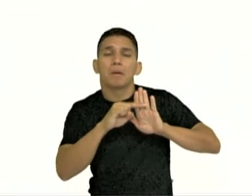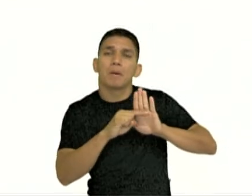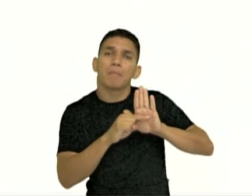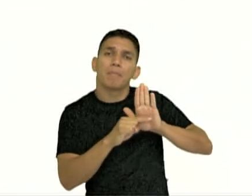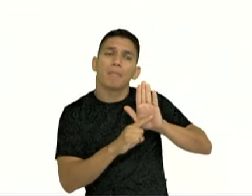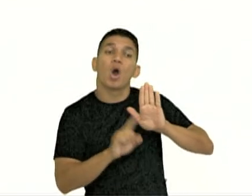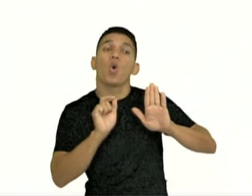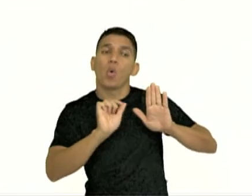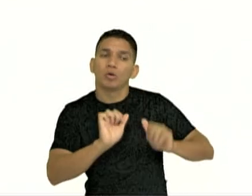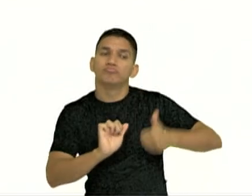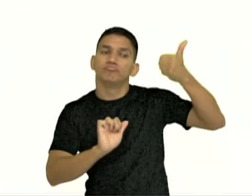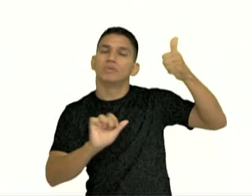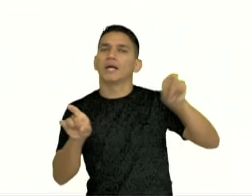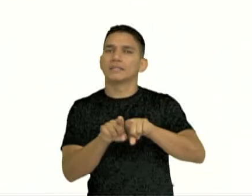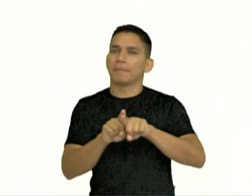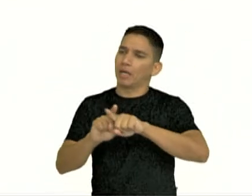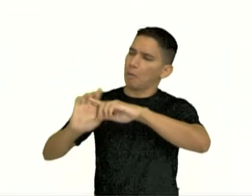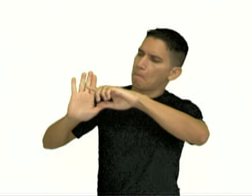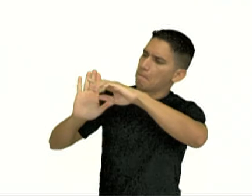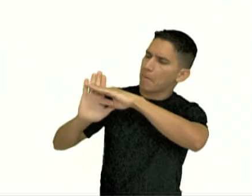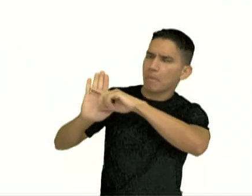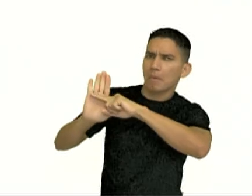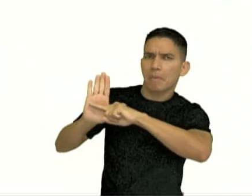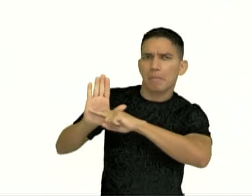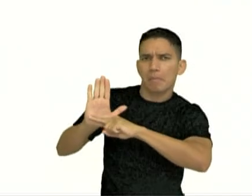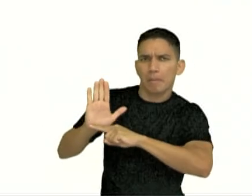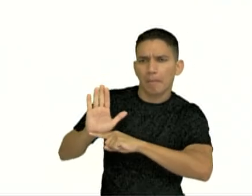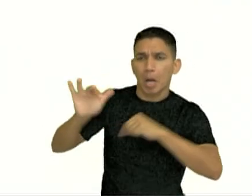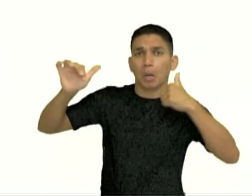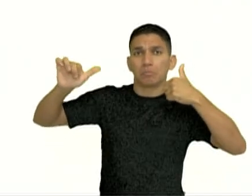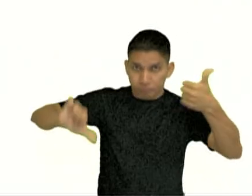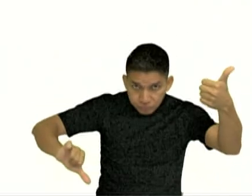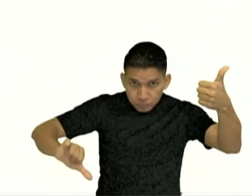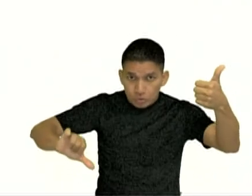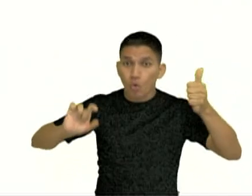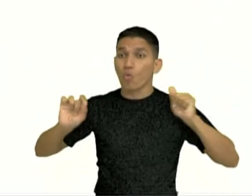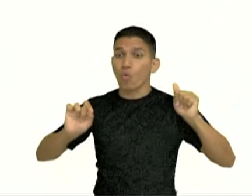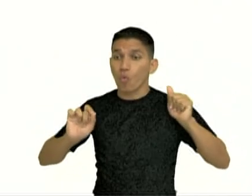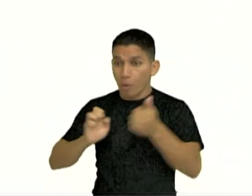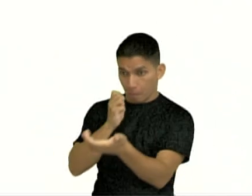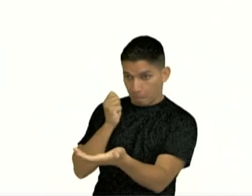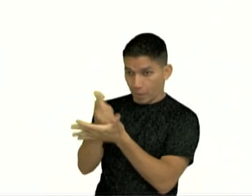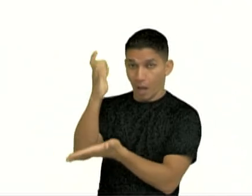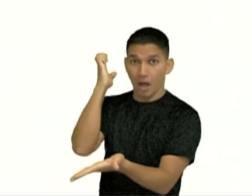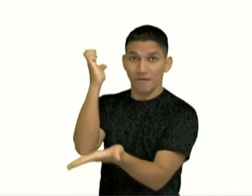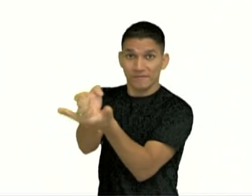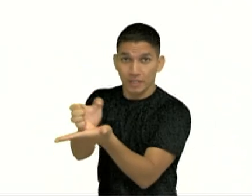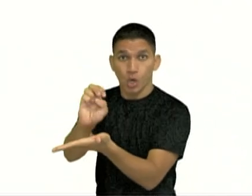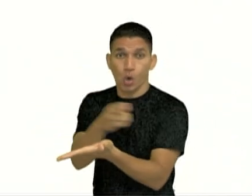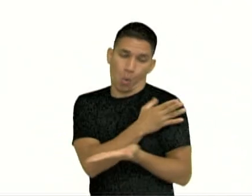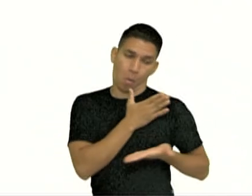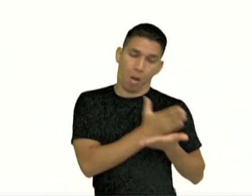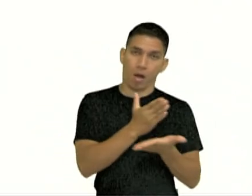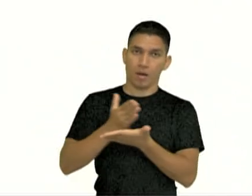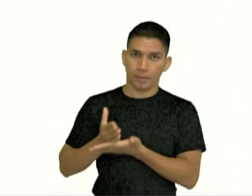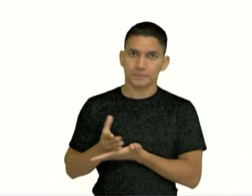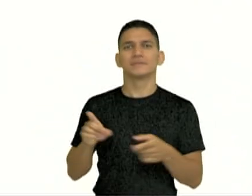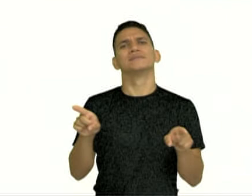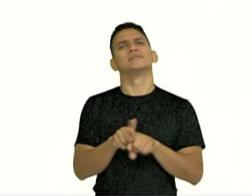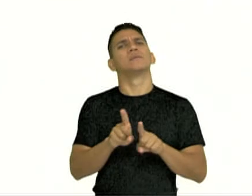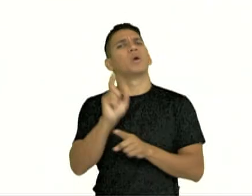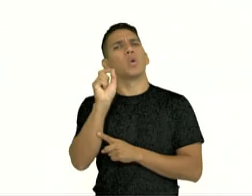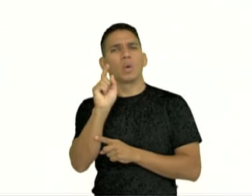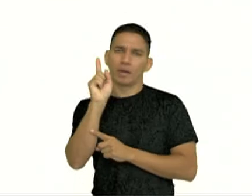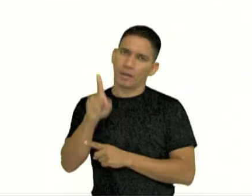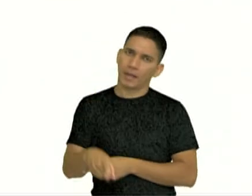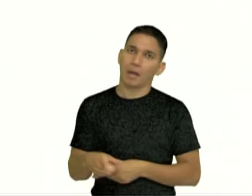as desvantagens de realizar essa compra à vista ou a prazo. E tem que ter uma coisa que é muito difícil, que é